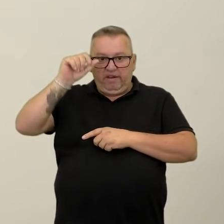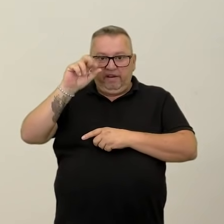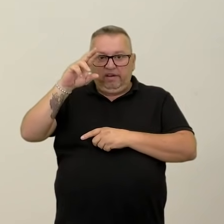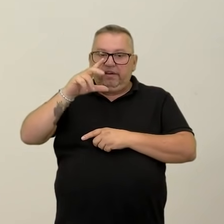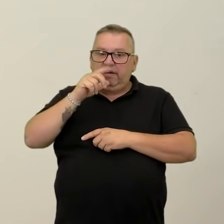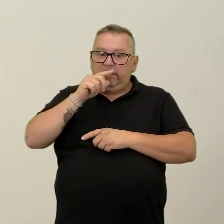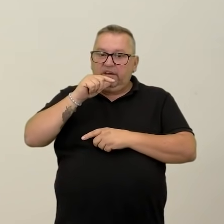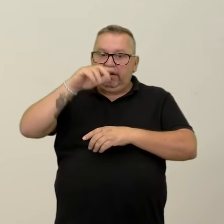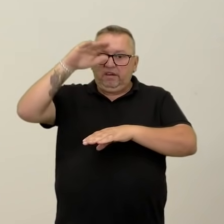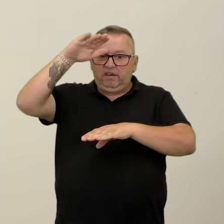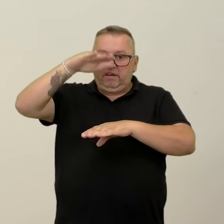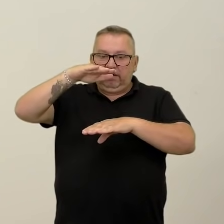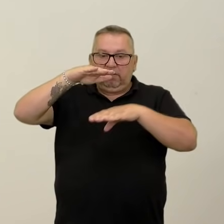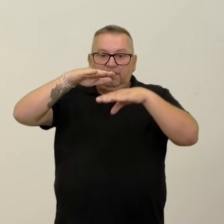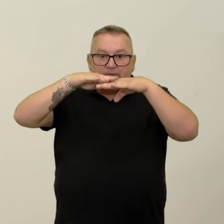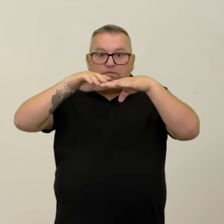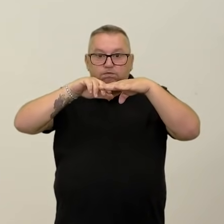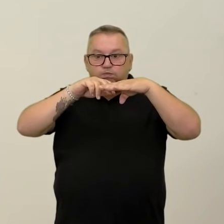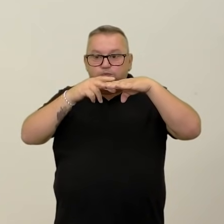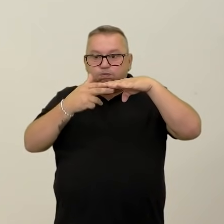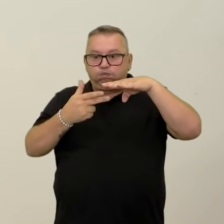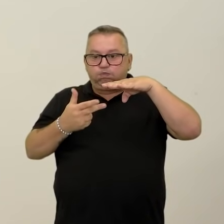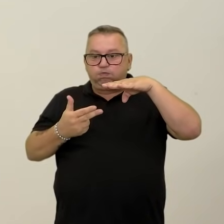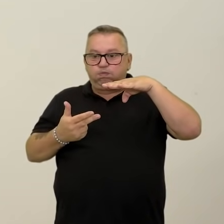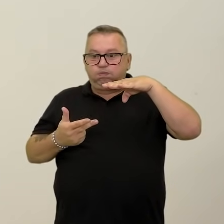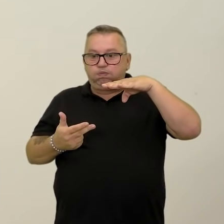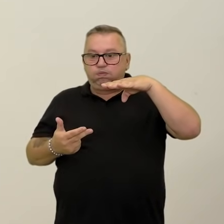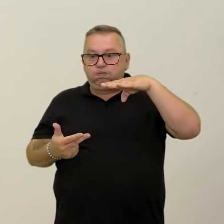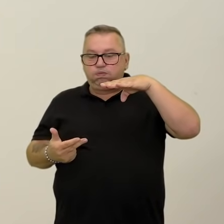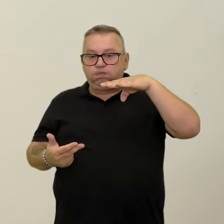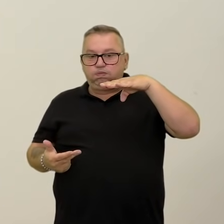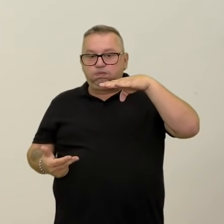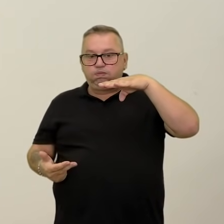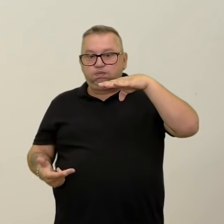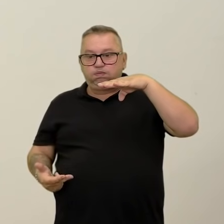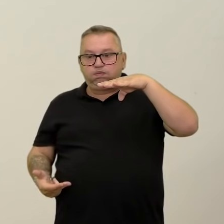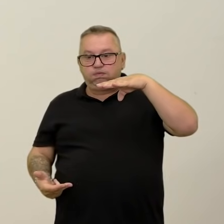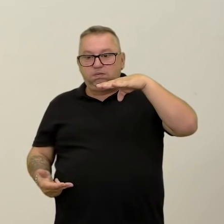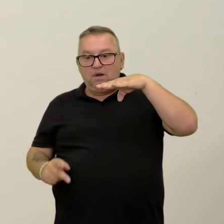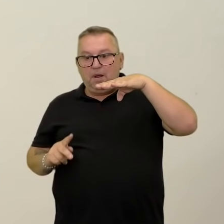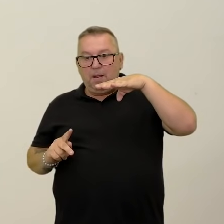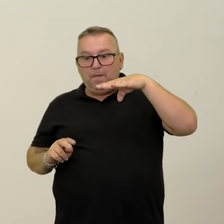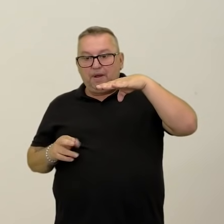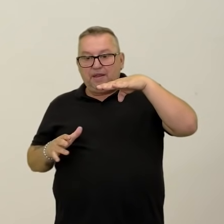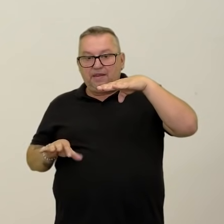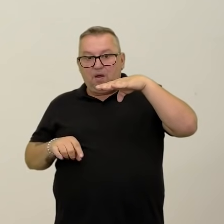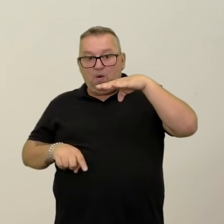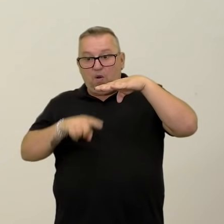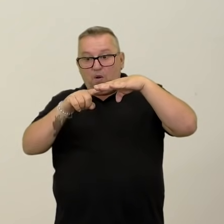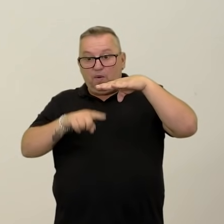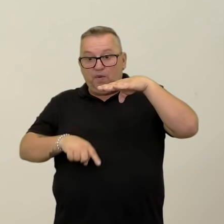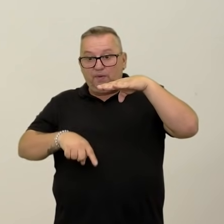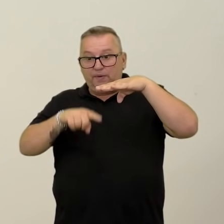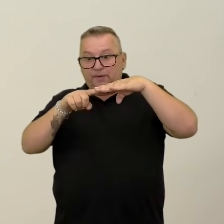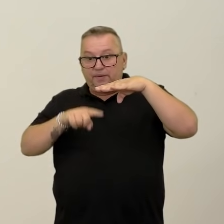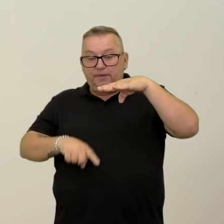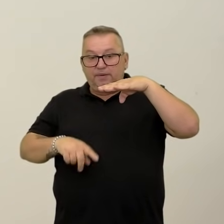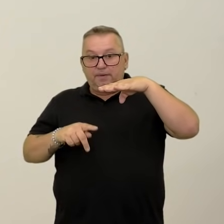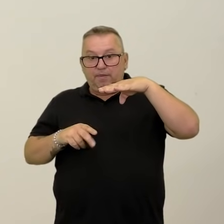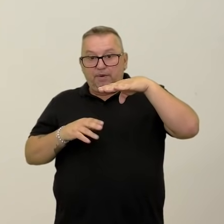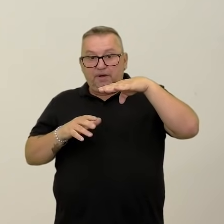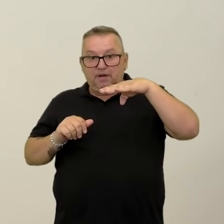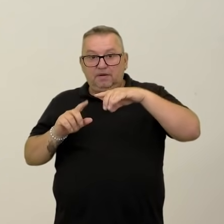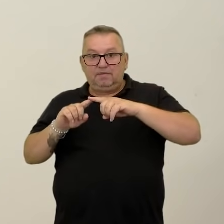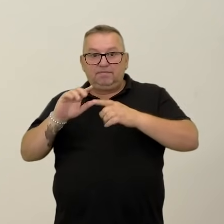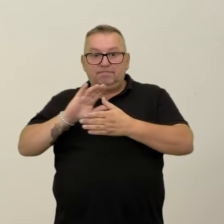cabeça mais uma coluna de água então quanto mais eu vou descendo o que que vai acontecendo vai aumentando a coluna de água essa minha cabeça né chega no momento que essa